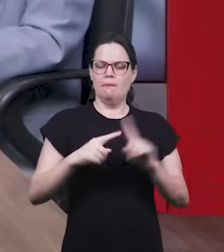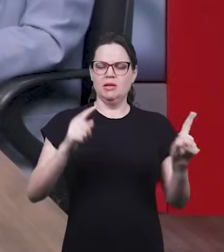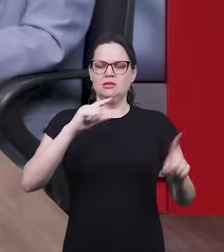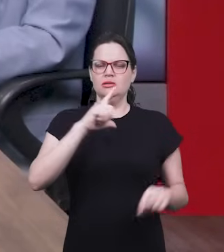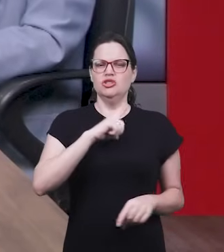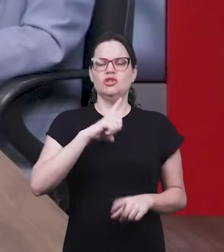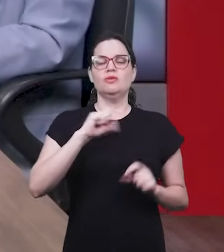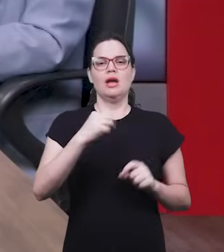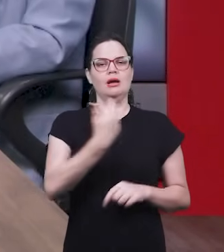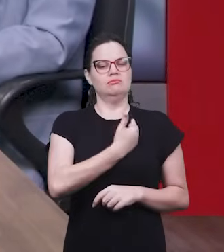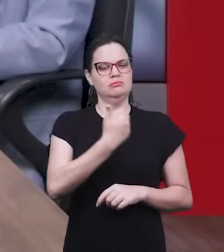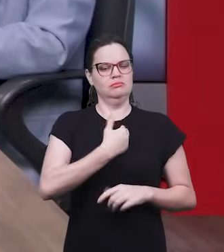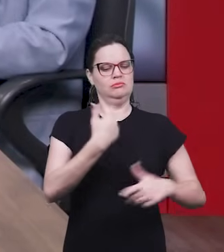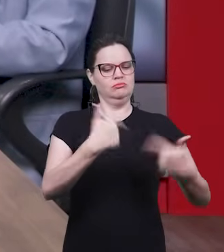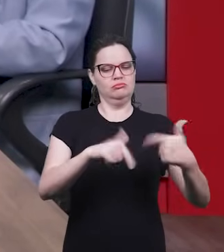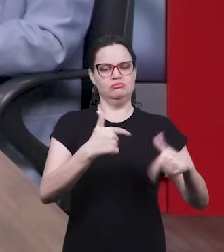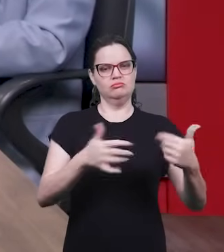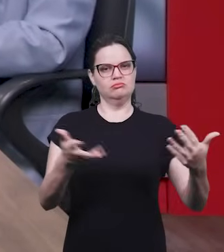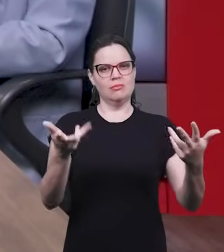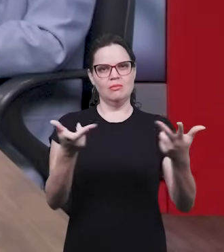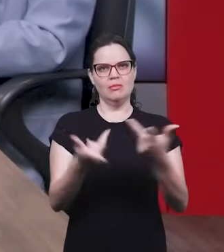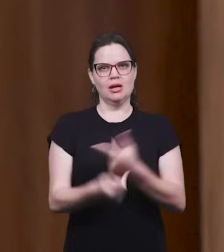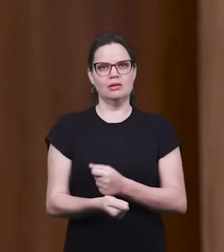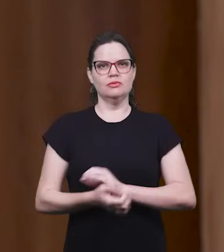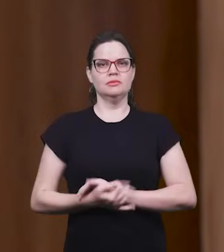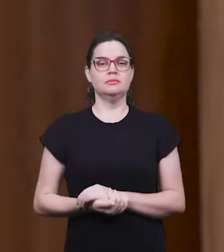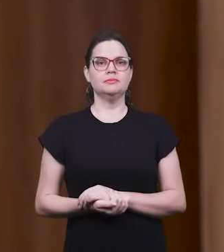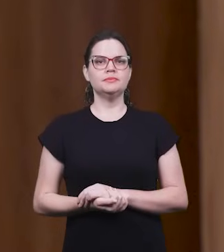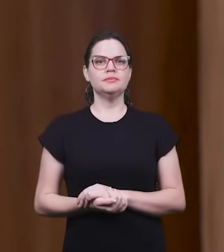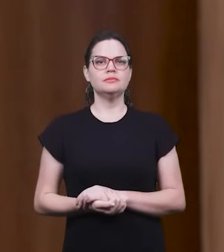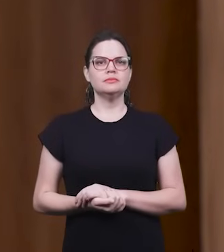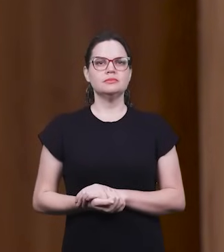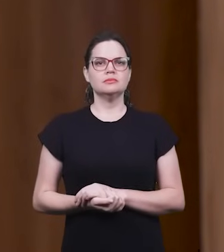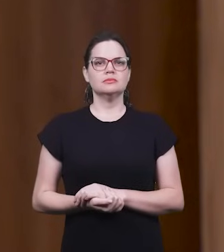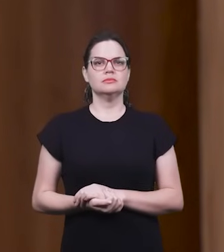colegas brilhantes, né? Eu tinha colega,